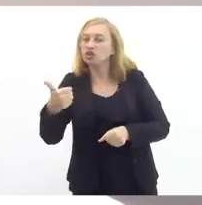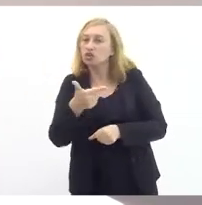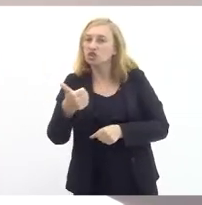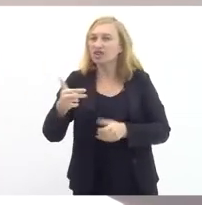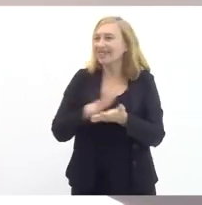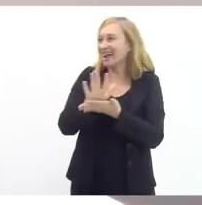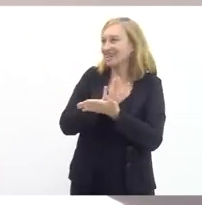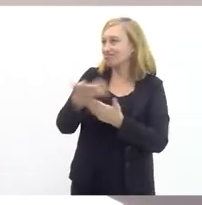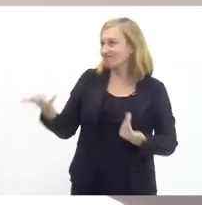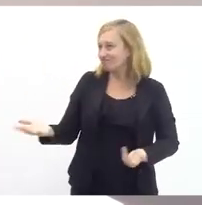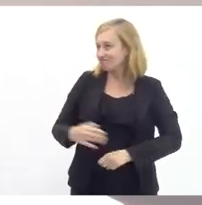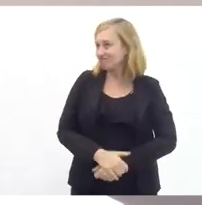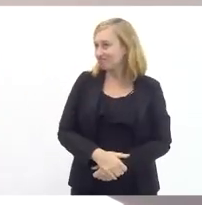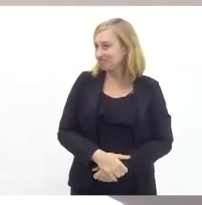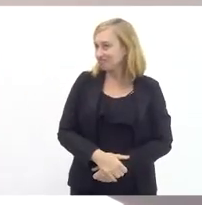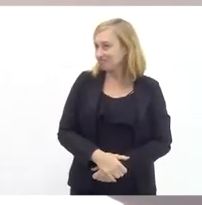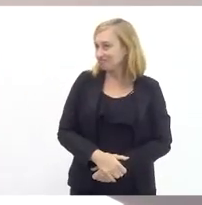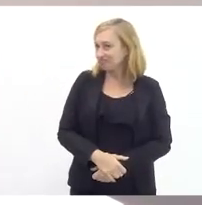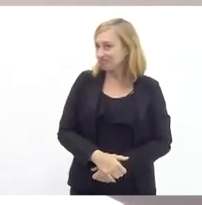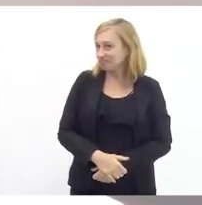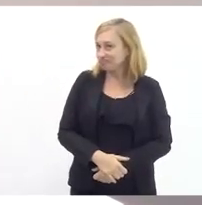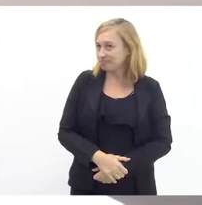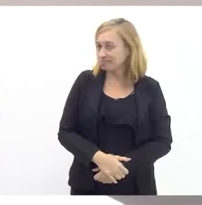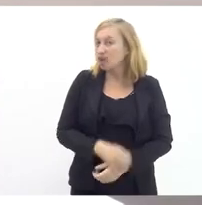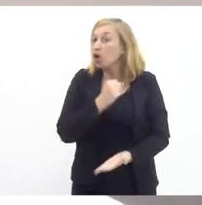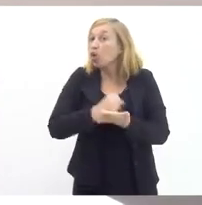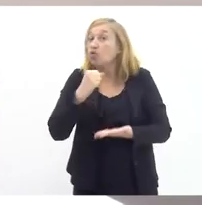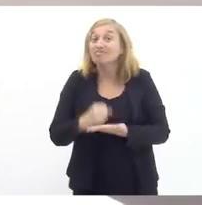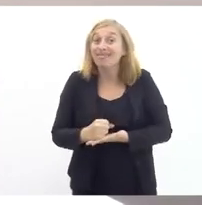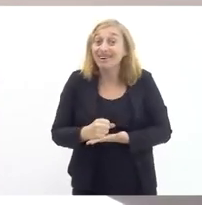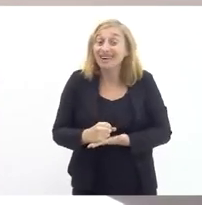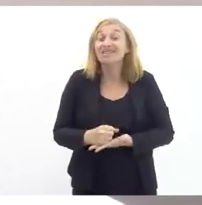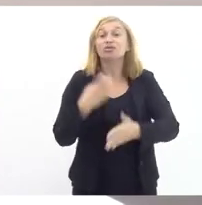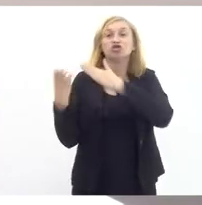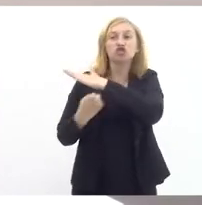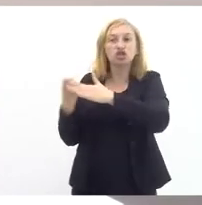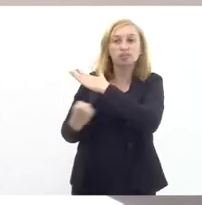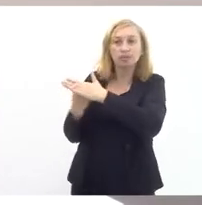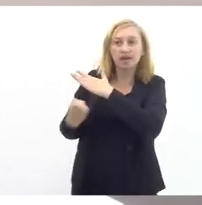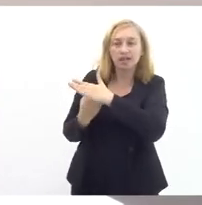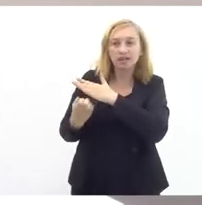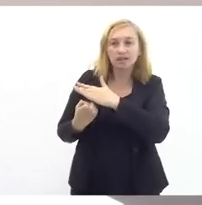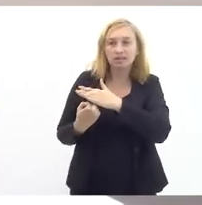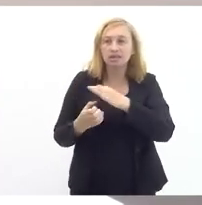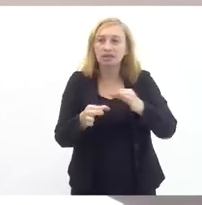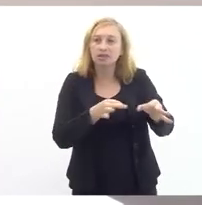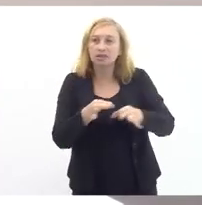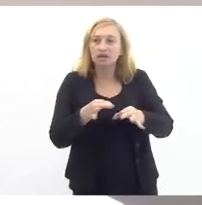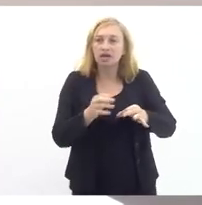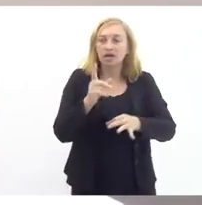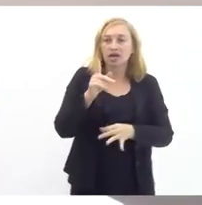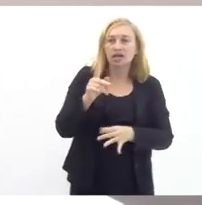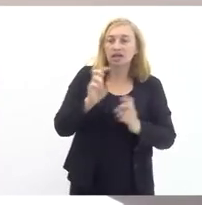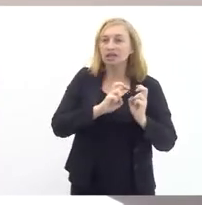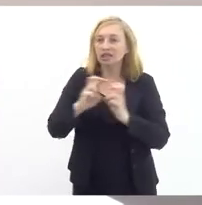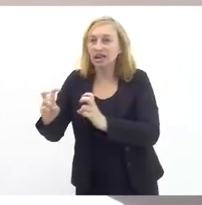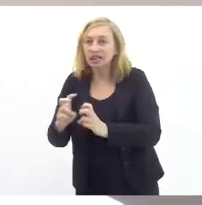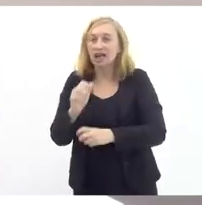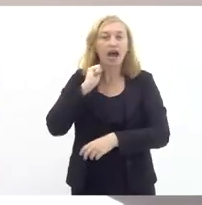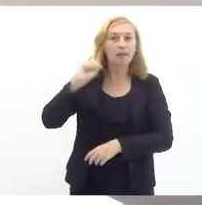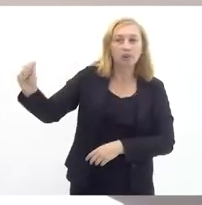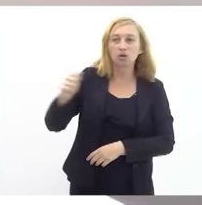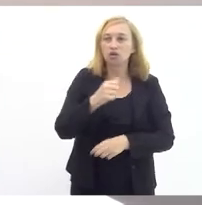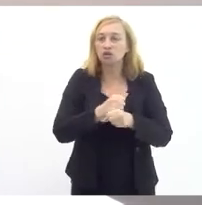Nada. Só... Contratação de empresa para elaboração de projeto de adequação dos trens. Abril de